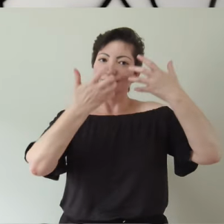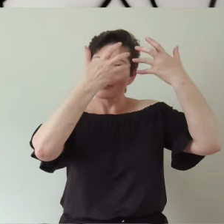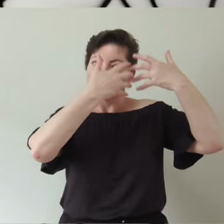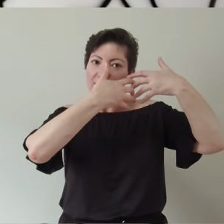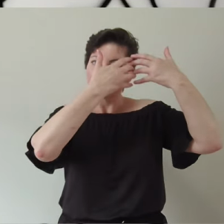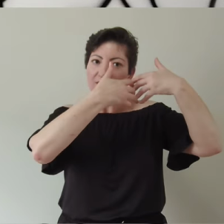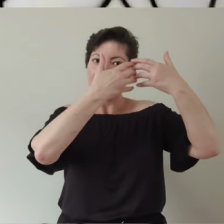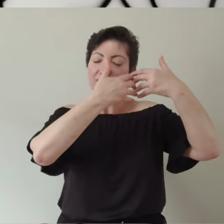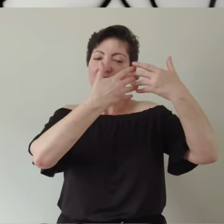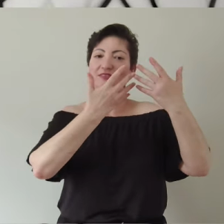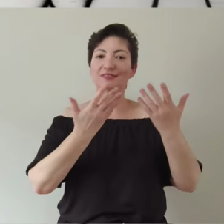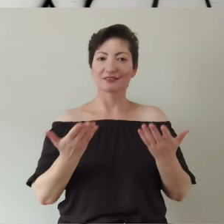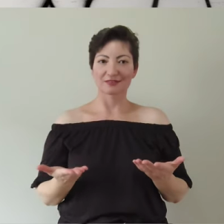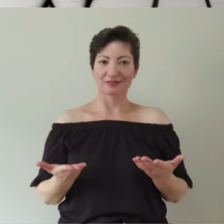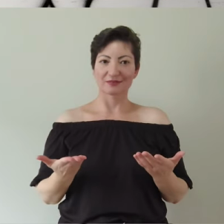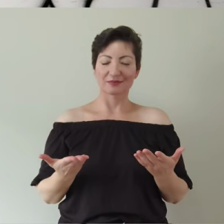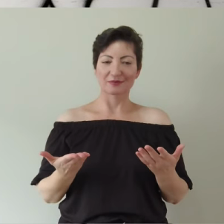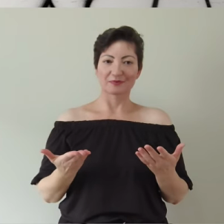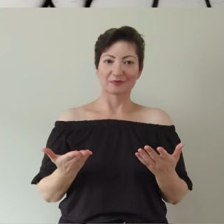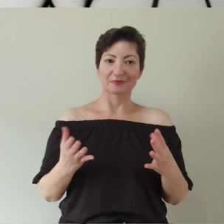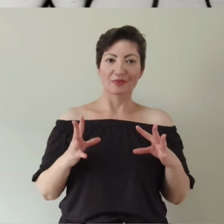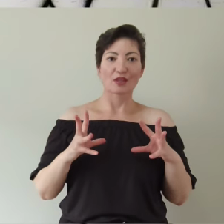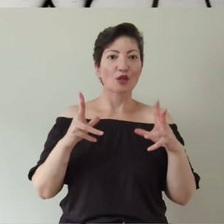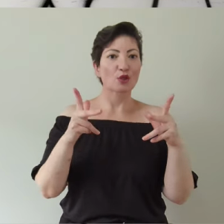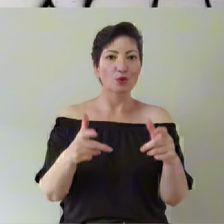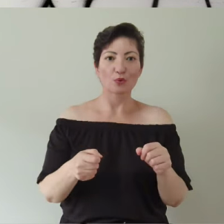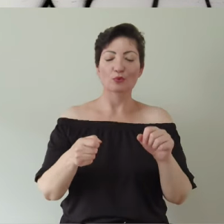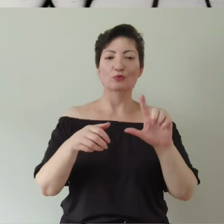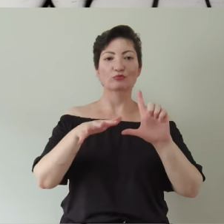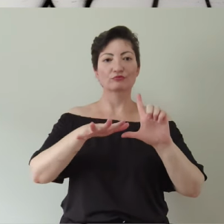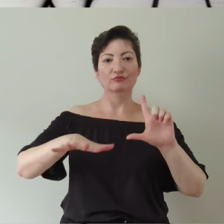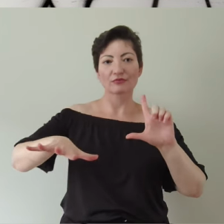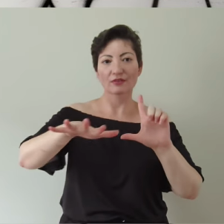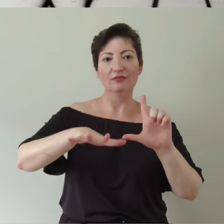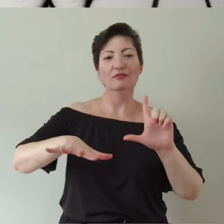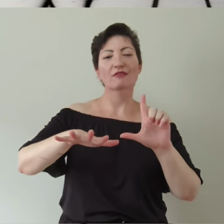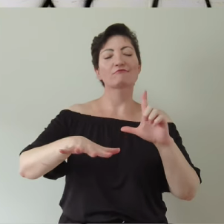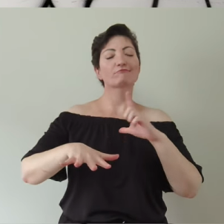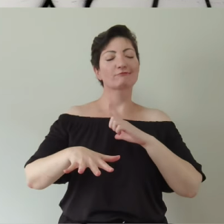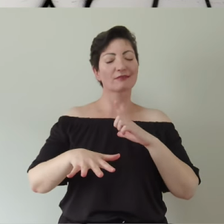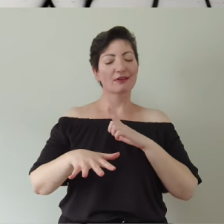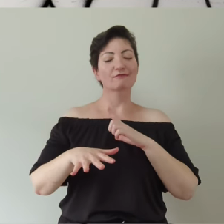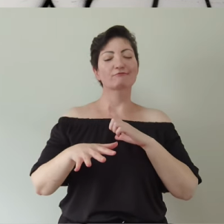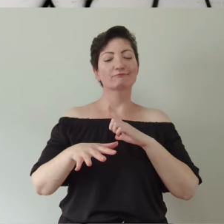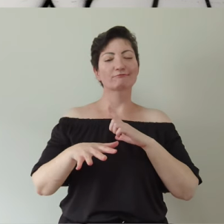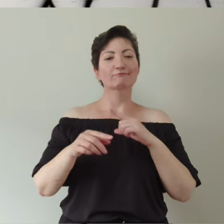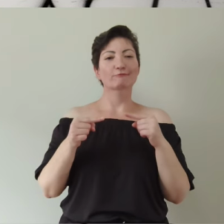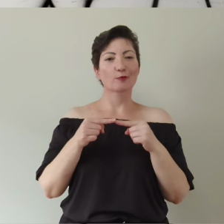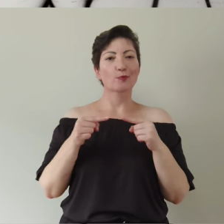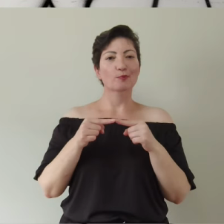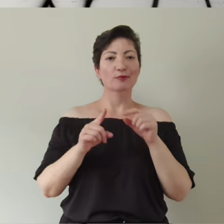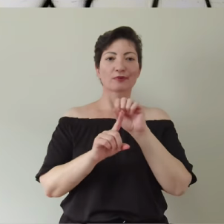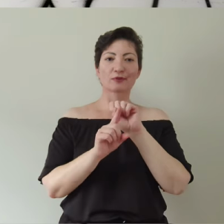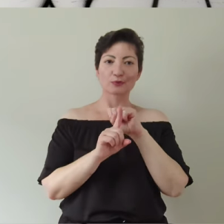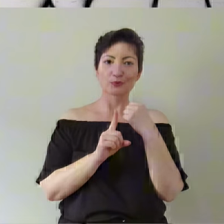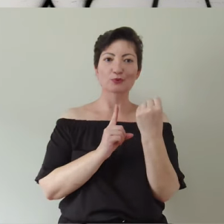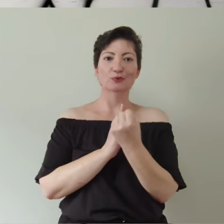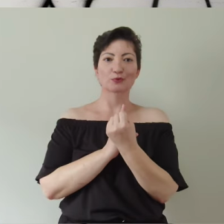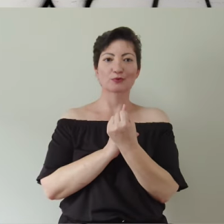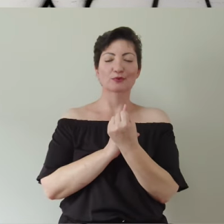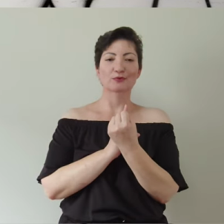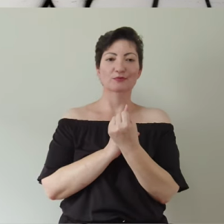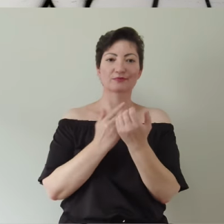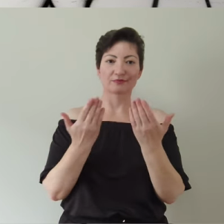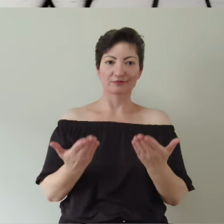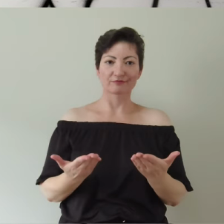as pessoas sentirem. Todos os nossos espetáculos, eles têm uma pegada muito social, assim. Eu vejo que isso